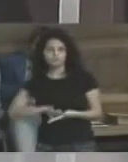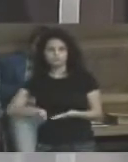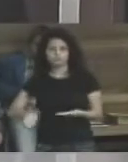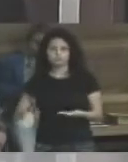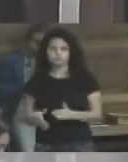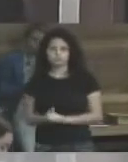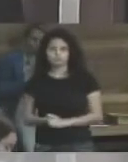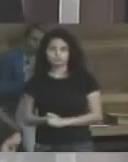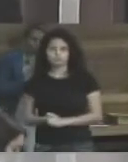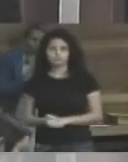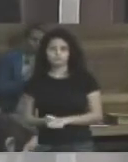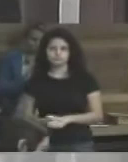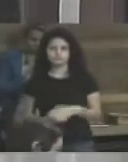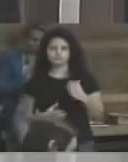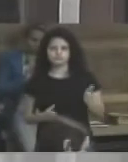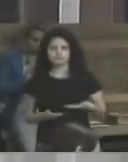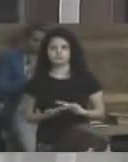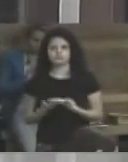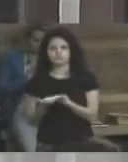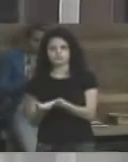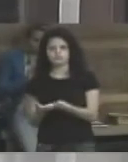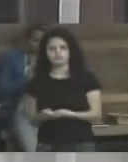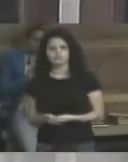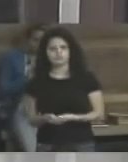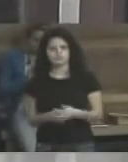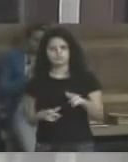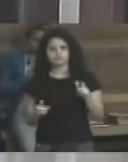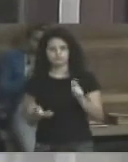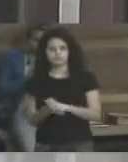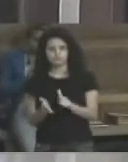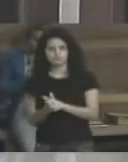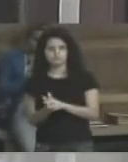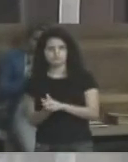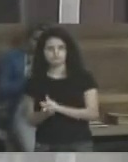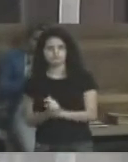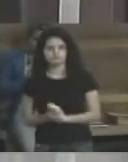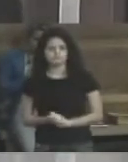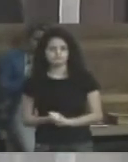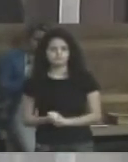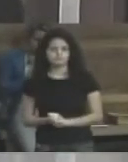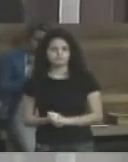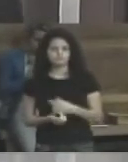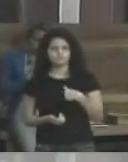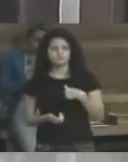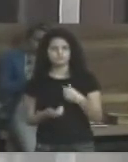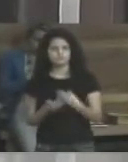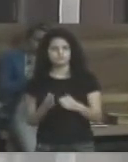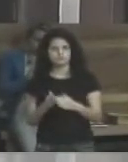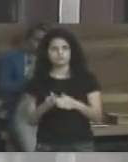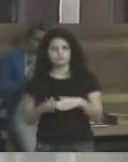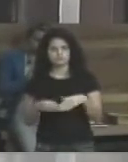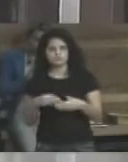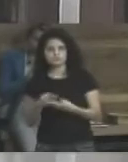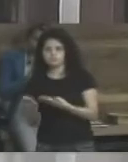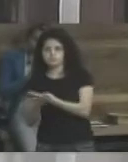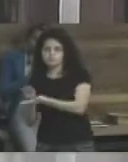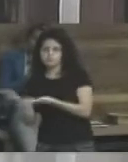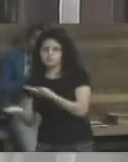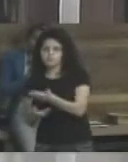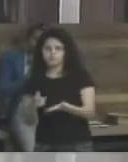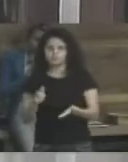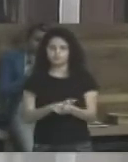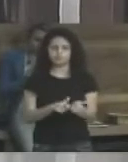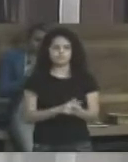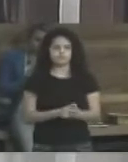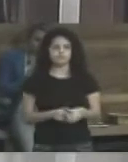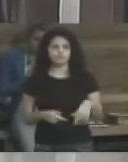foi entregue já para todos que entraram aqui no plenário. Nós deixamos pedir para entregar em todos os gabinetes hoje, e é um